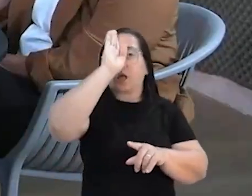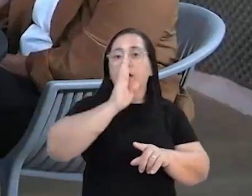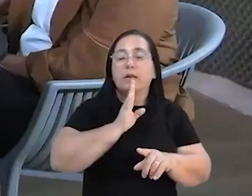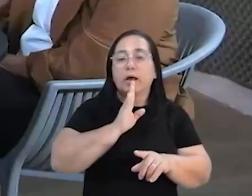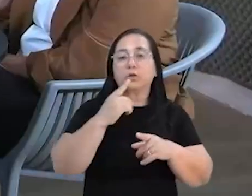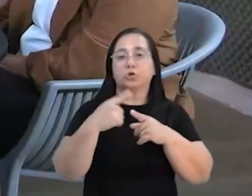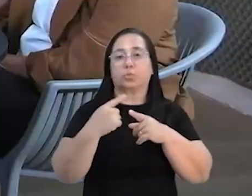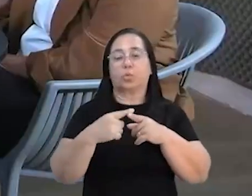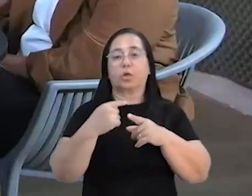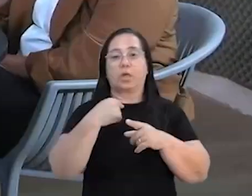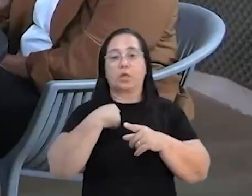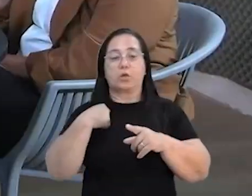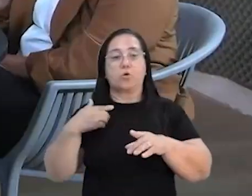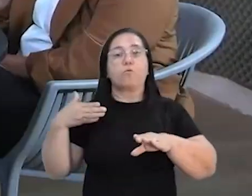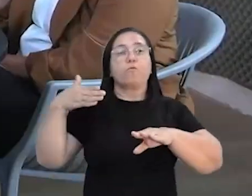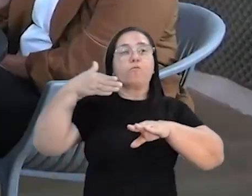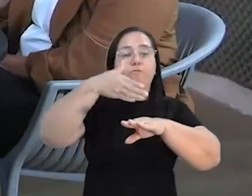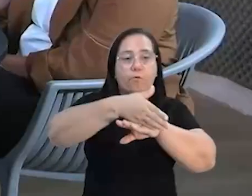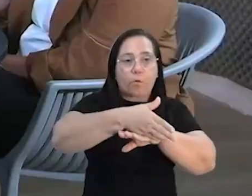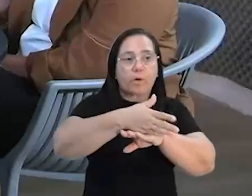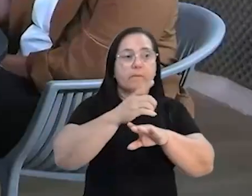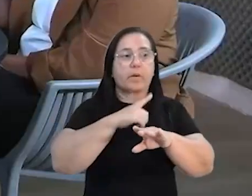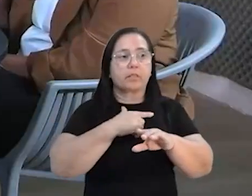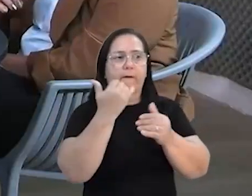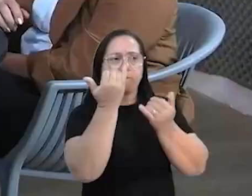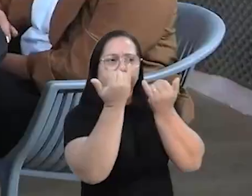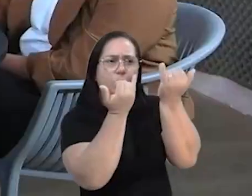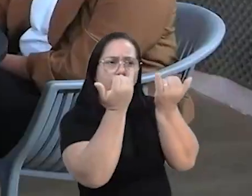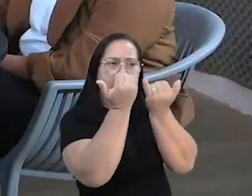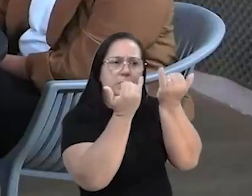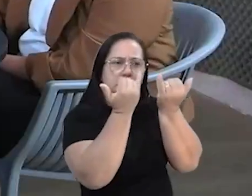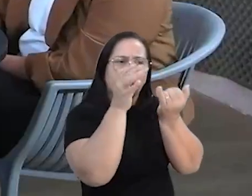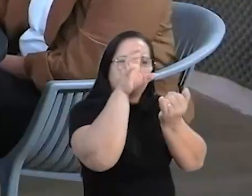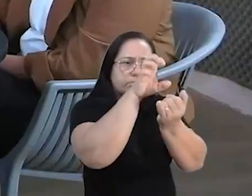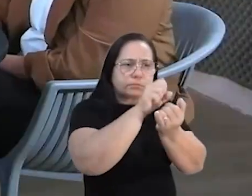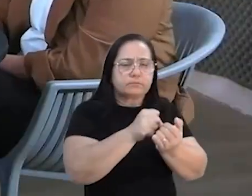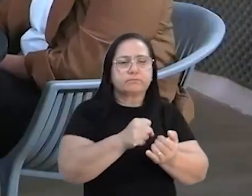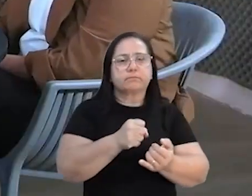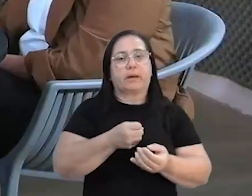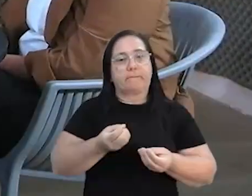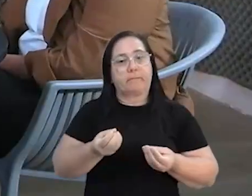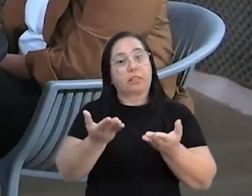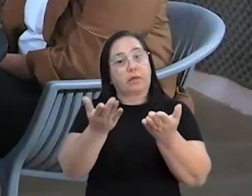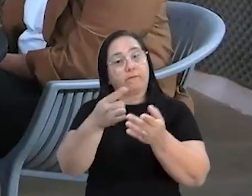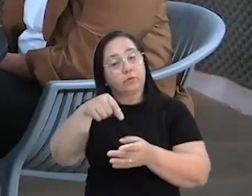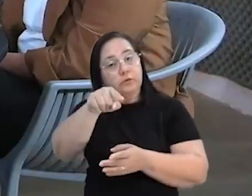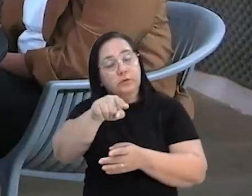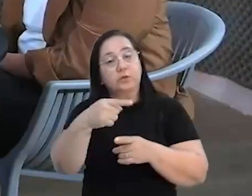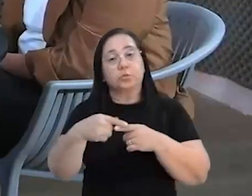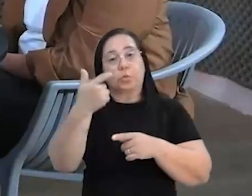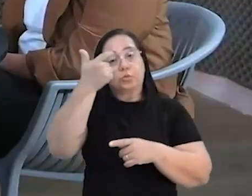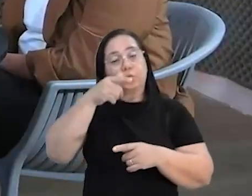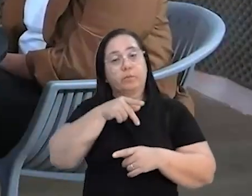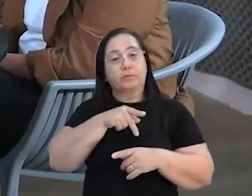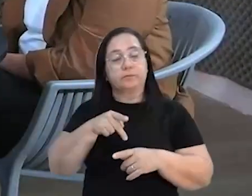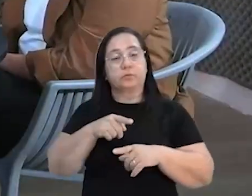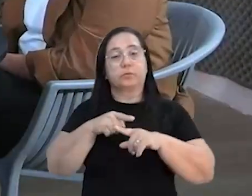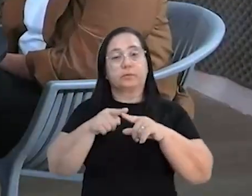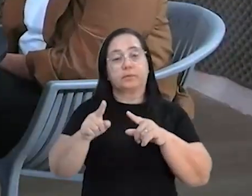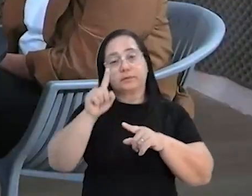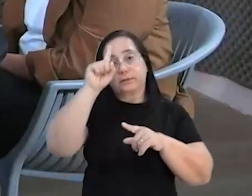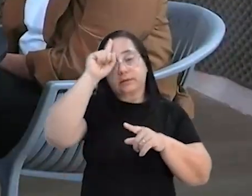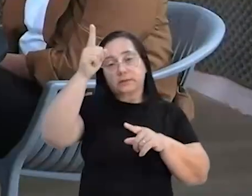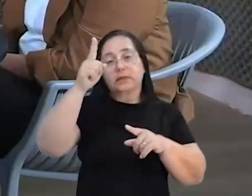porque a gente foi para trazer para vocês esse material, esse conteúdo, fomos como professoras. Isso. Mas, assim, essa ideia